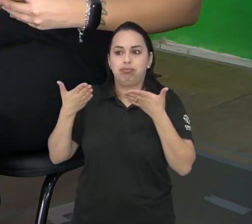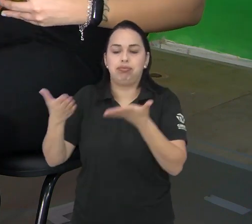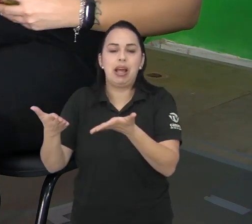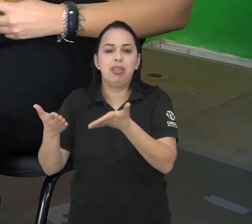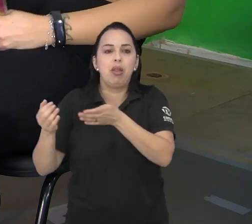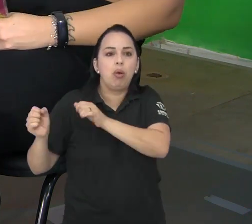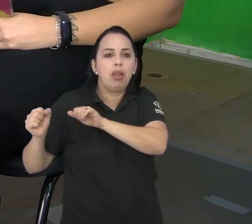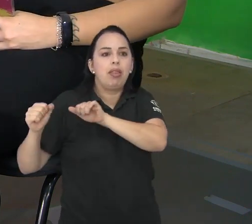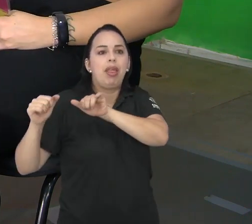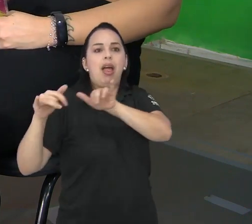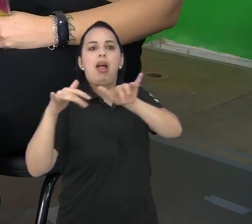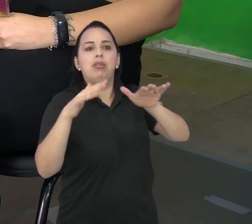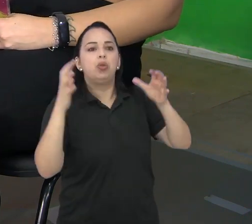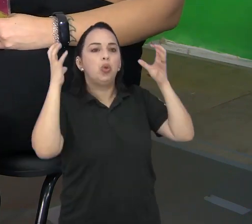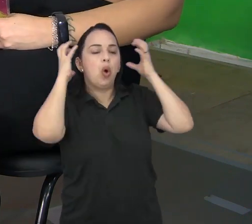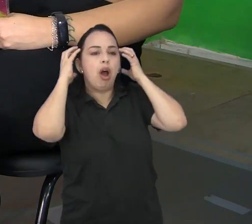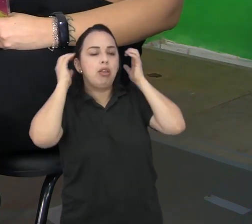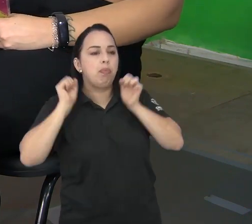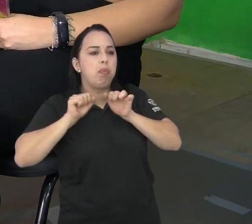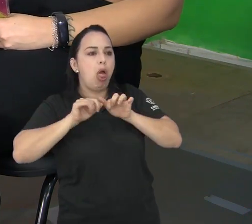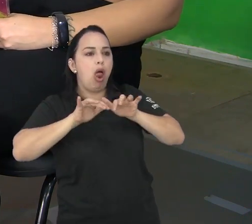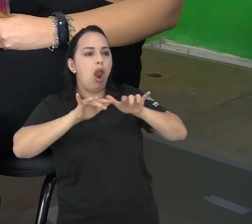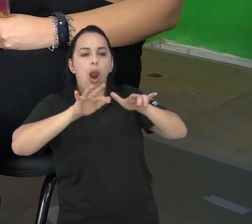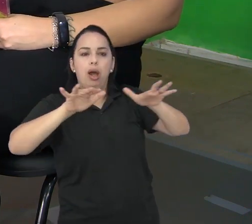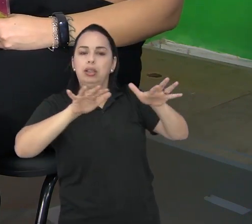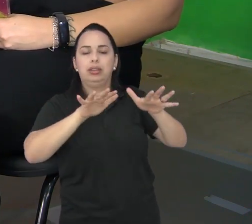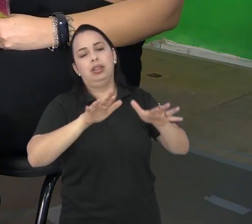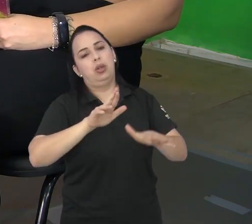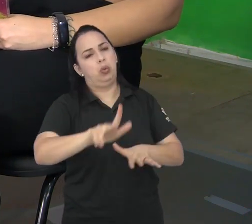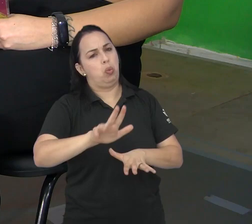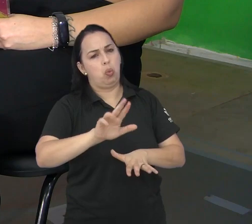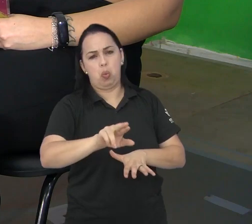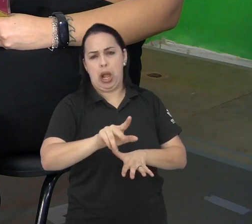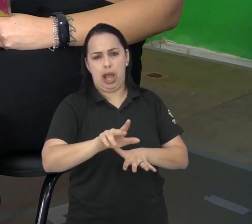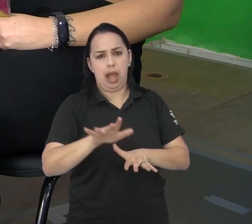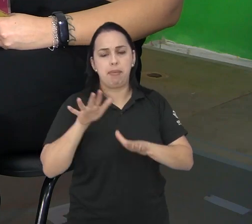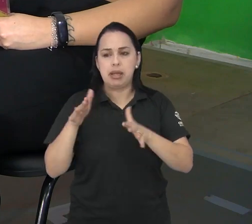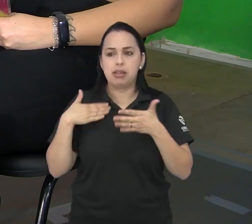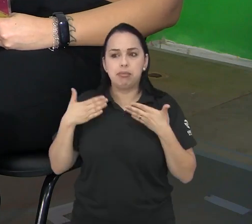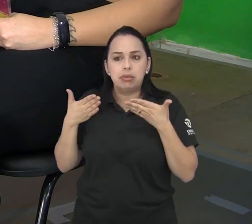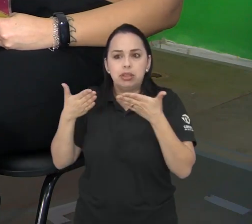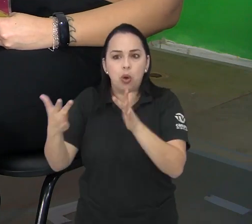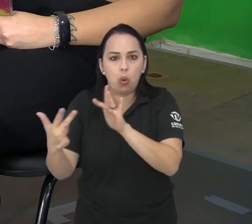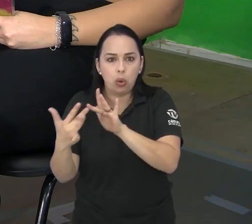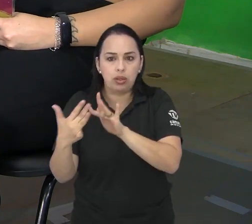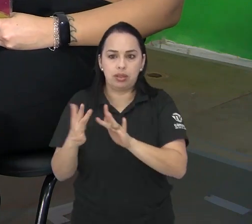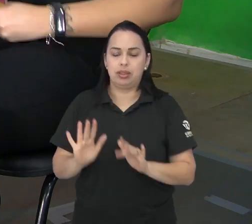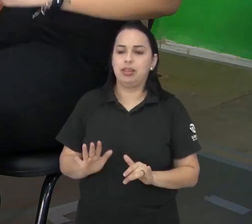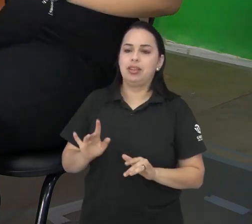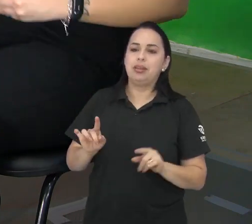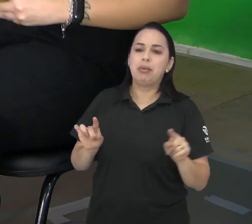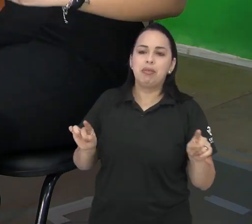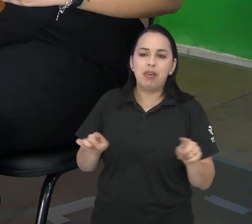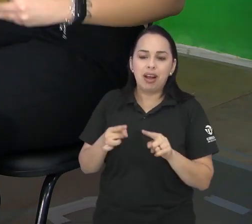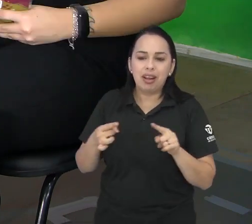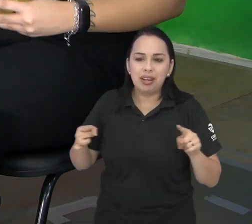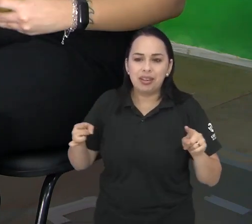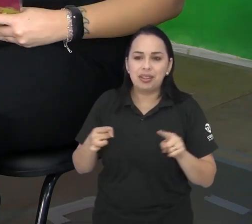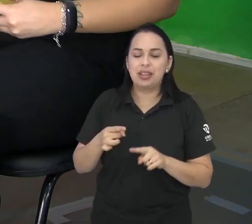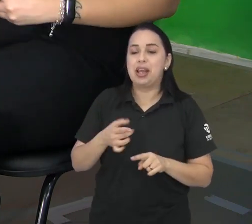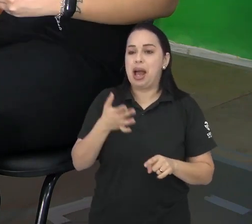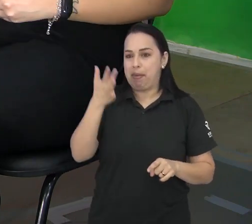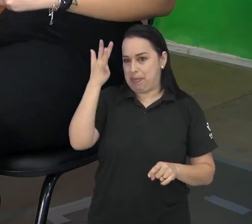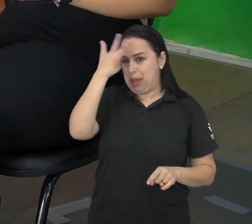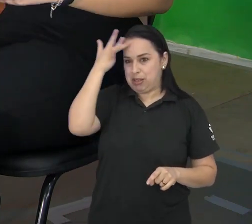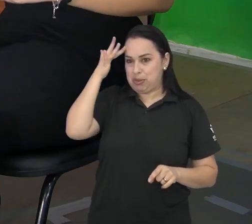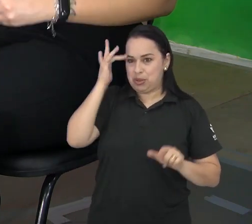difusão no rádio, né? Não é uma música popular que você costuma ouvir no rádio, né? Gente, eu pra falar de música, quem assiste o programa